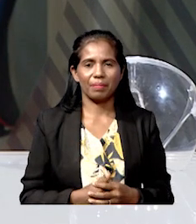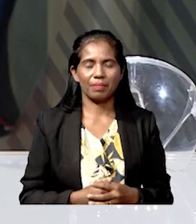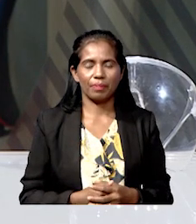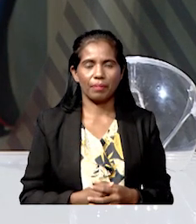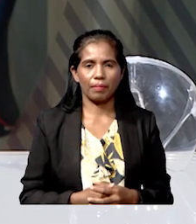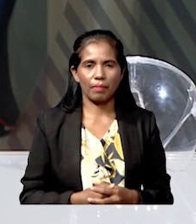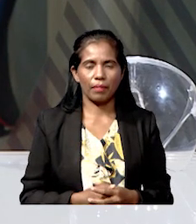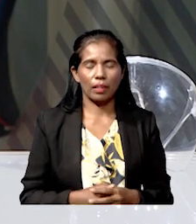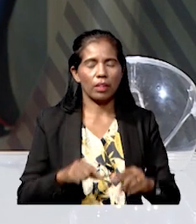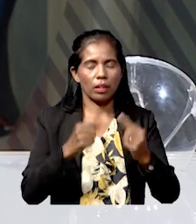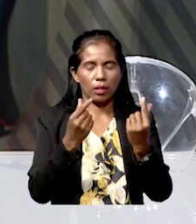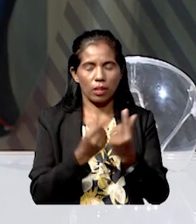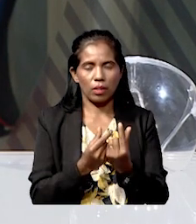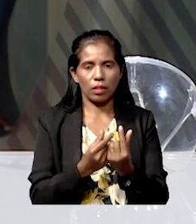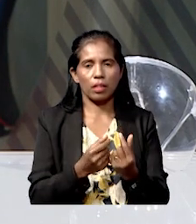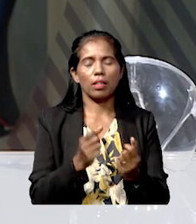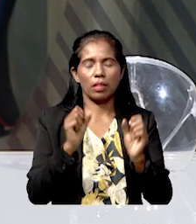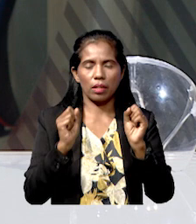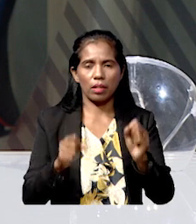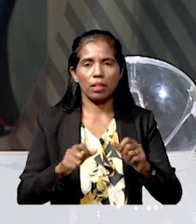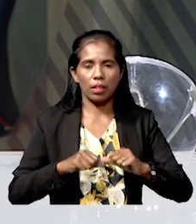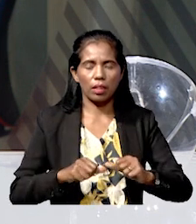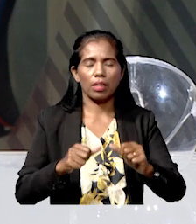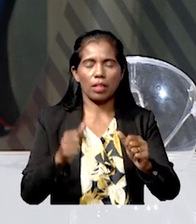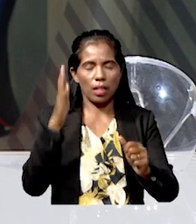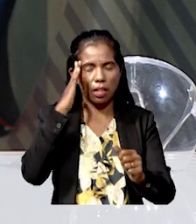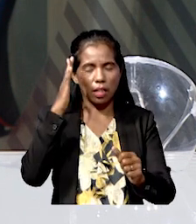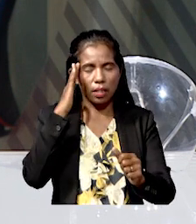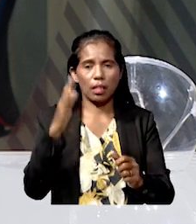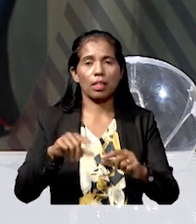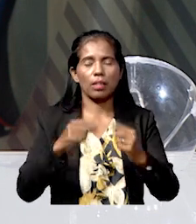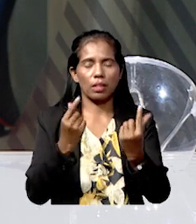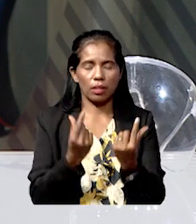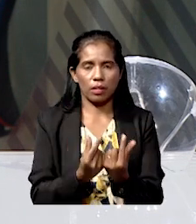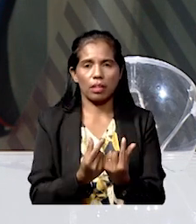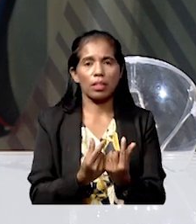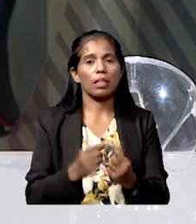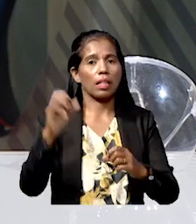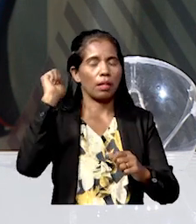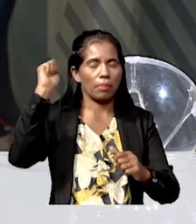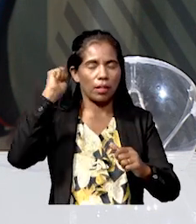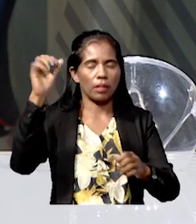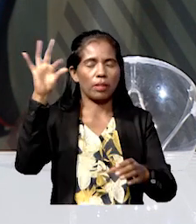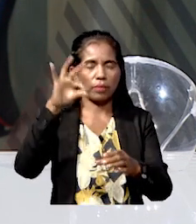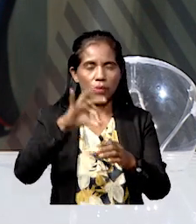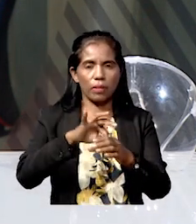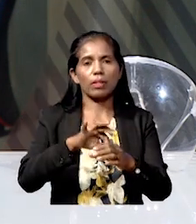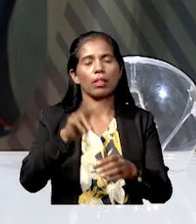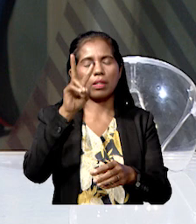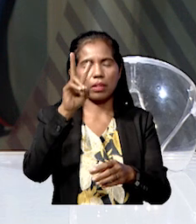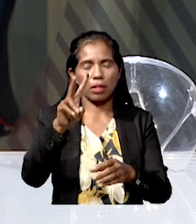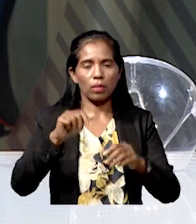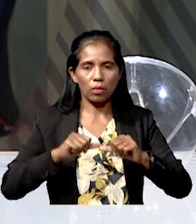Misaun Observasaun Eleitorál União Europea konsidera Kampaña no eleição presidencial segunda volta